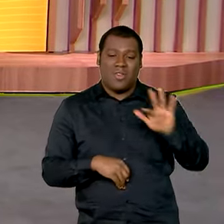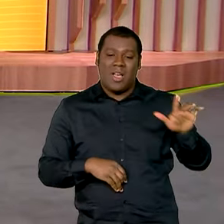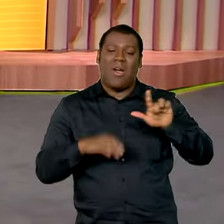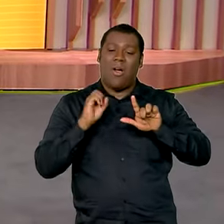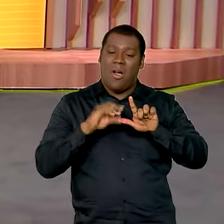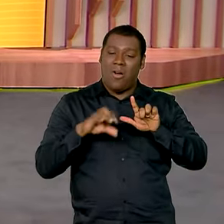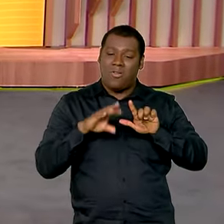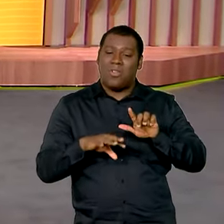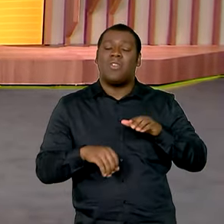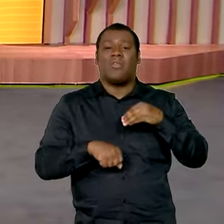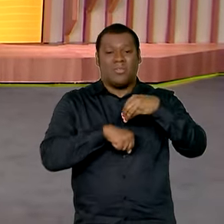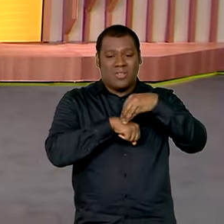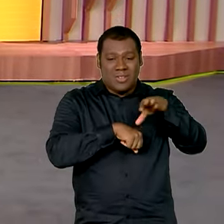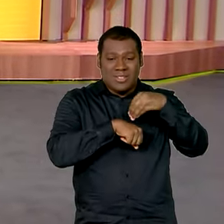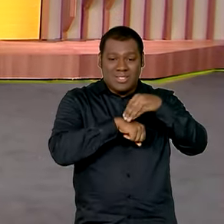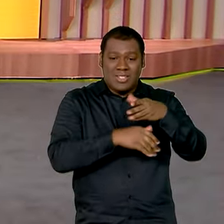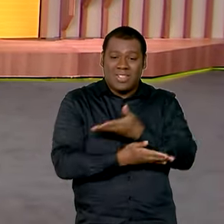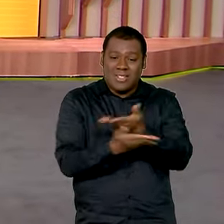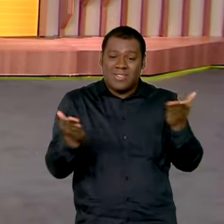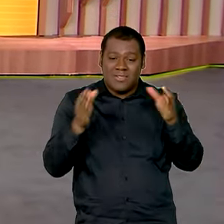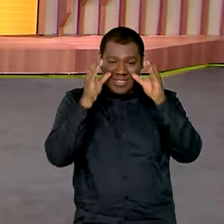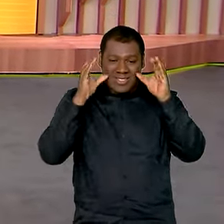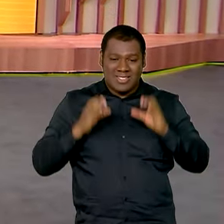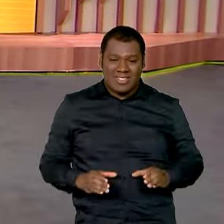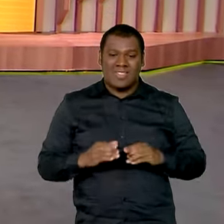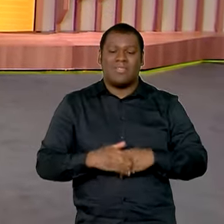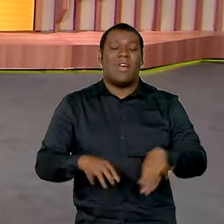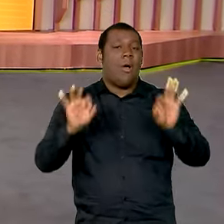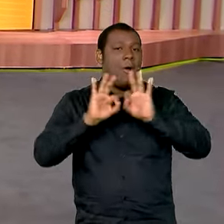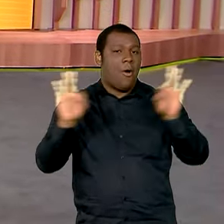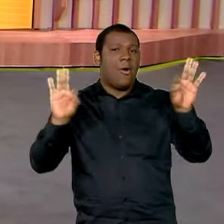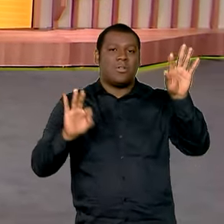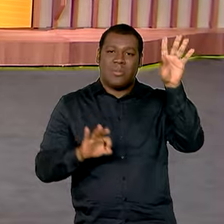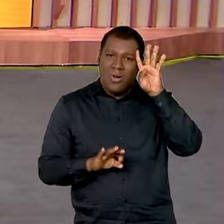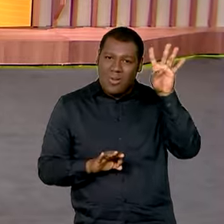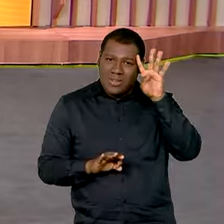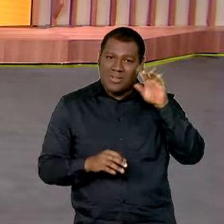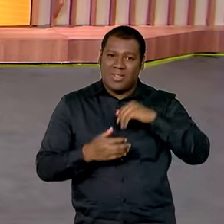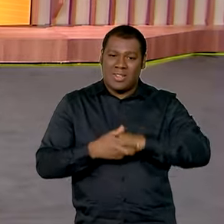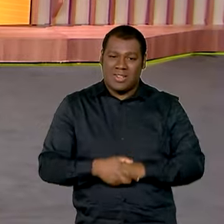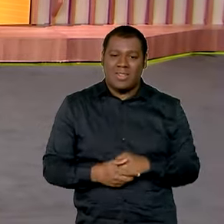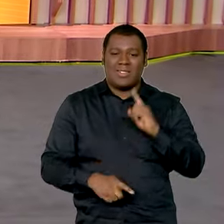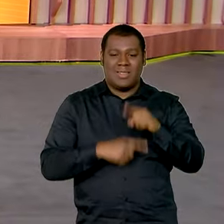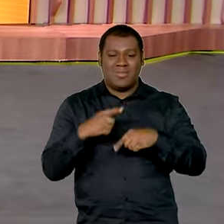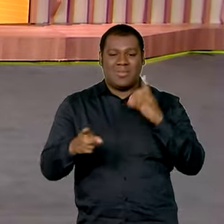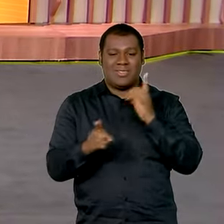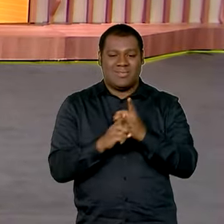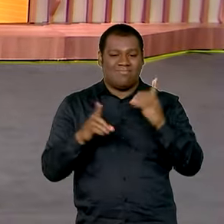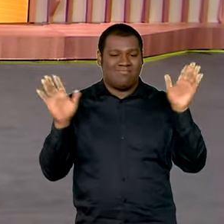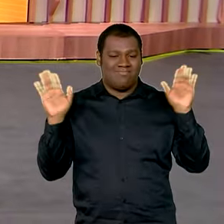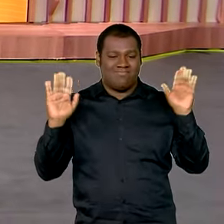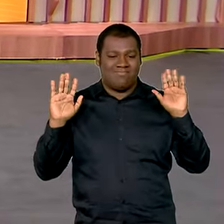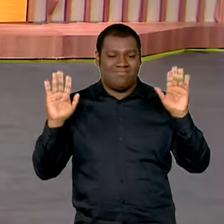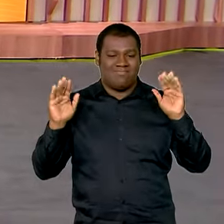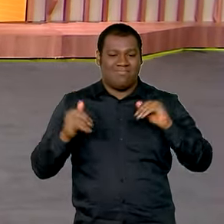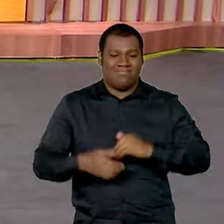vivo dicas e serviços para você cidadão uma ótima quarta-feira e até a próxima tchau